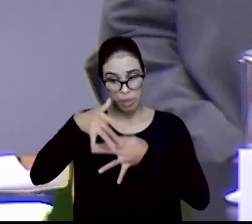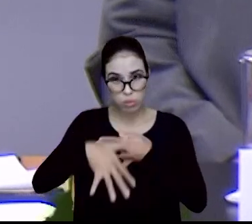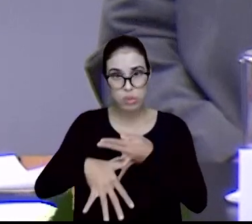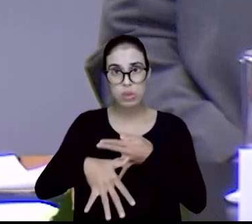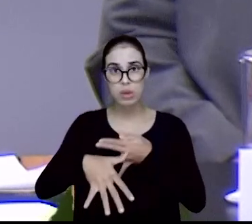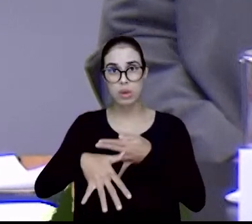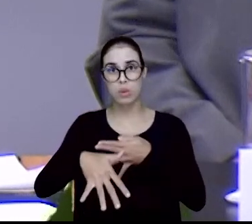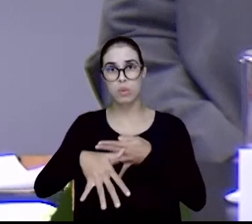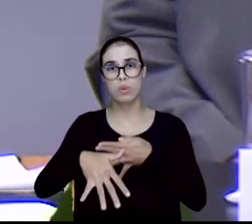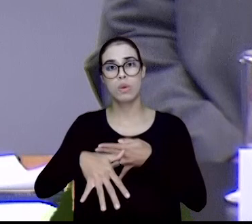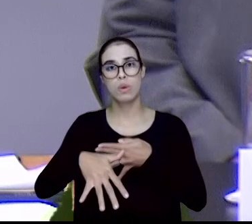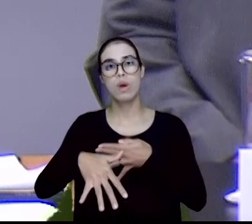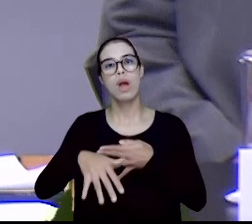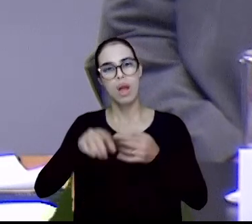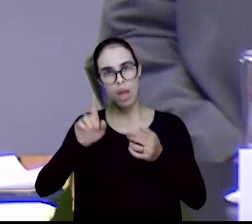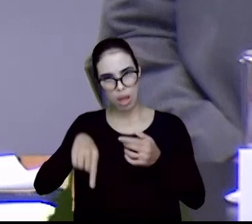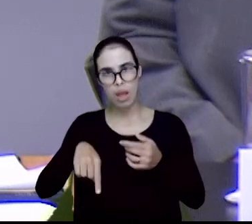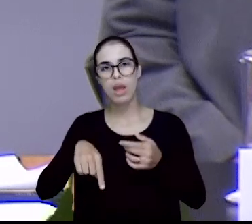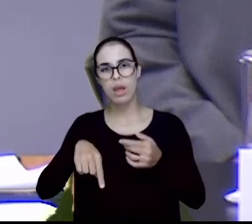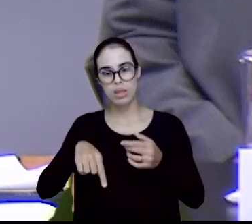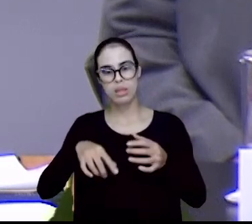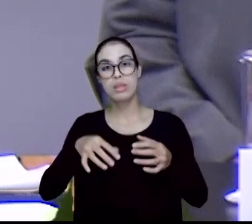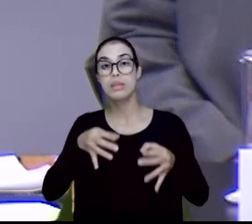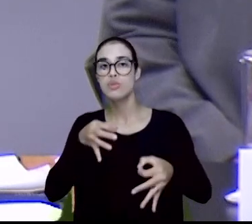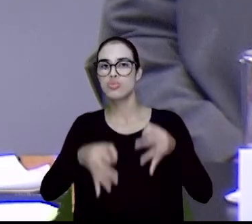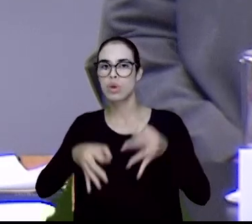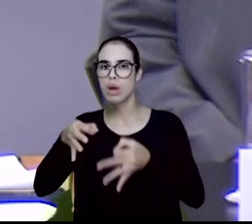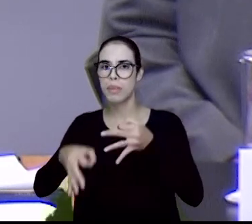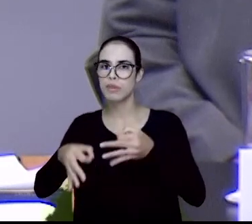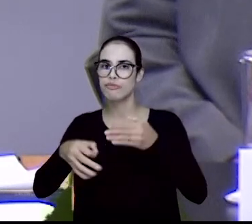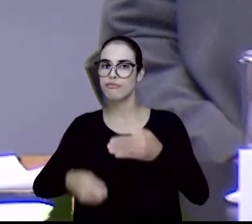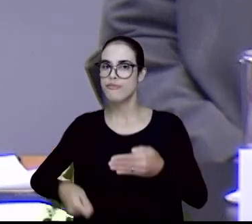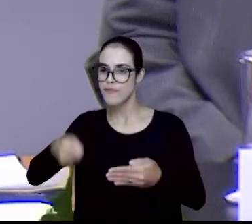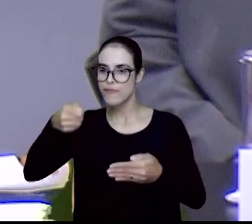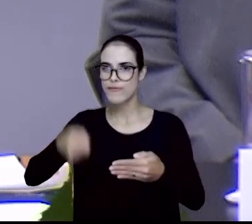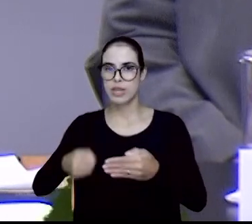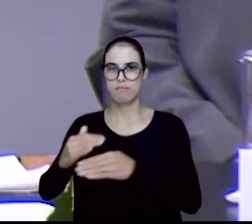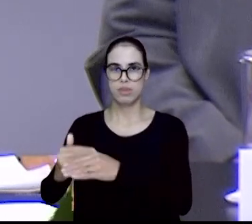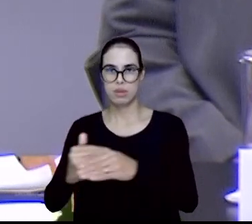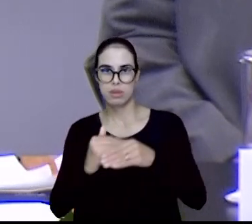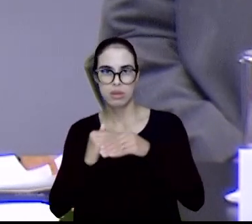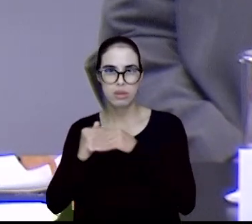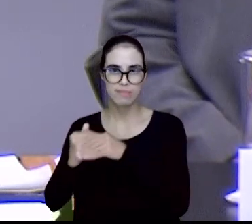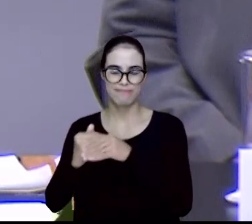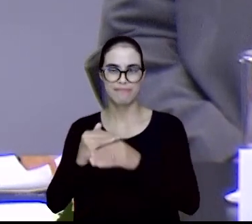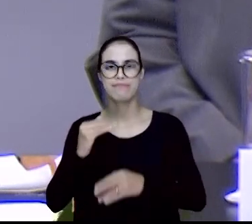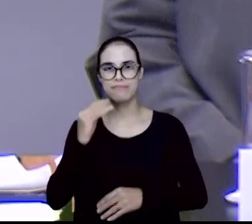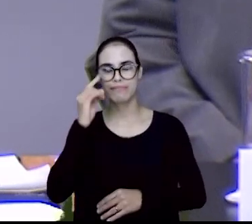precedente vinculante de uma maneira geral. E uma outra